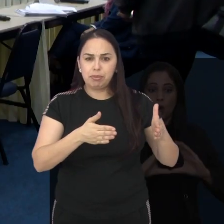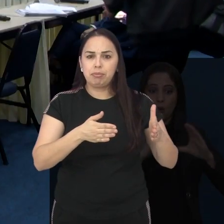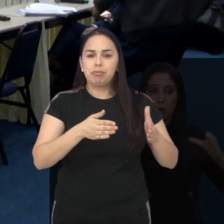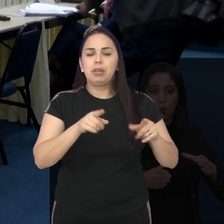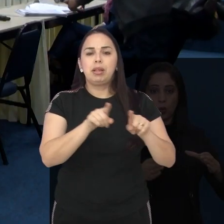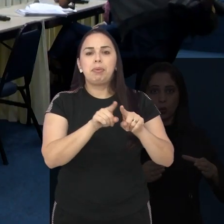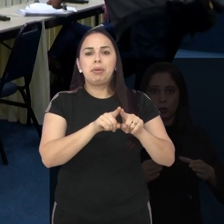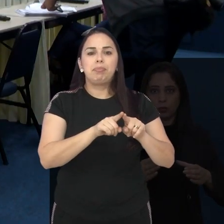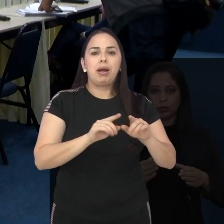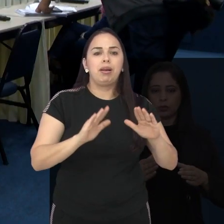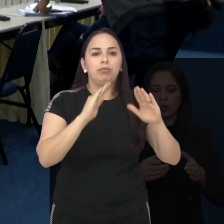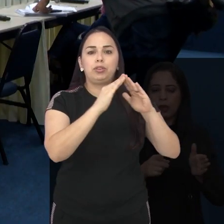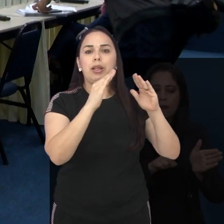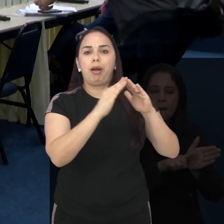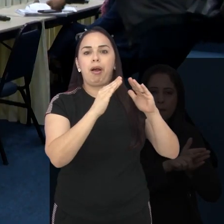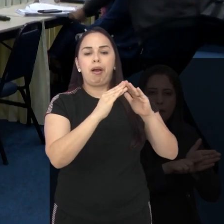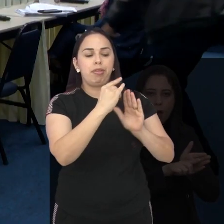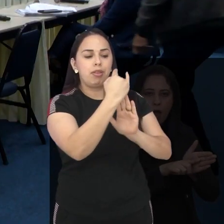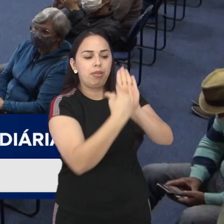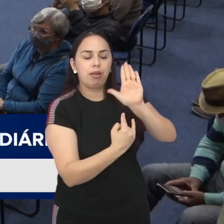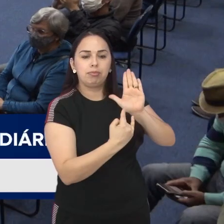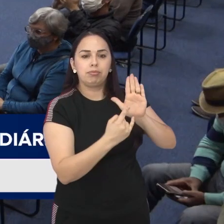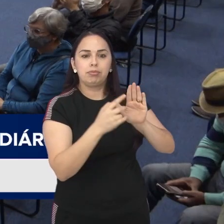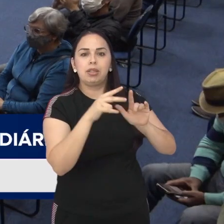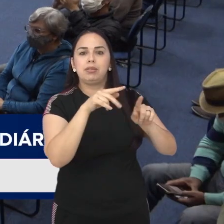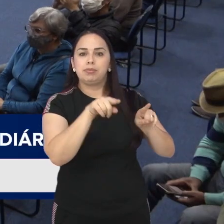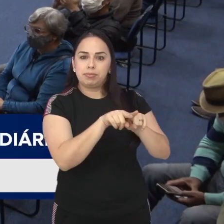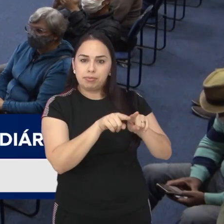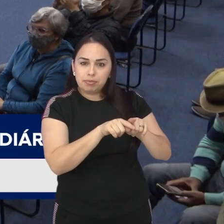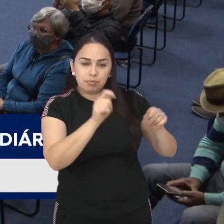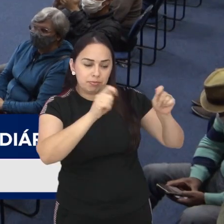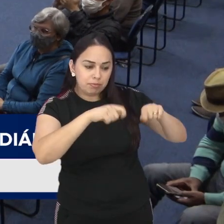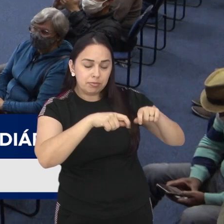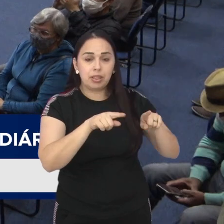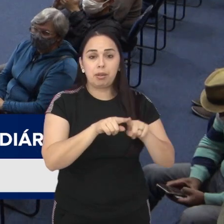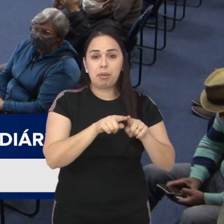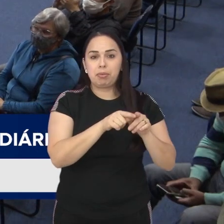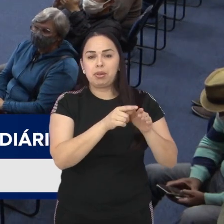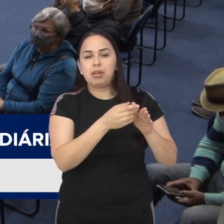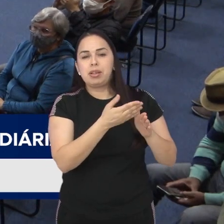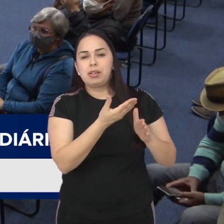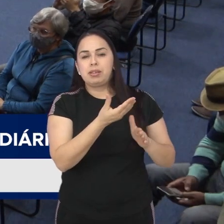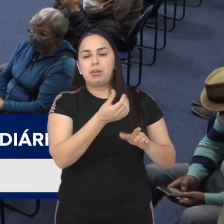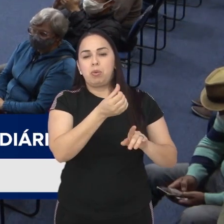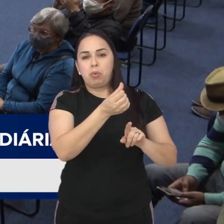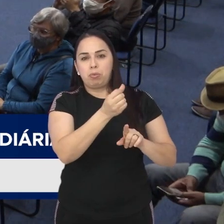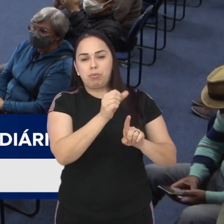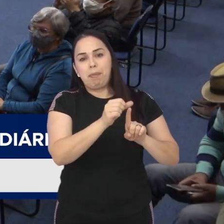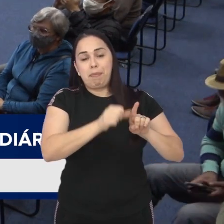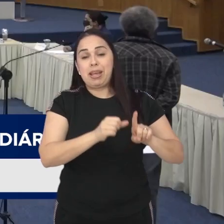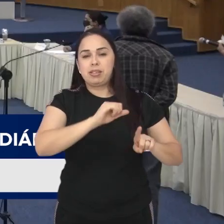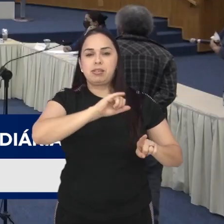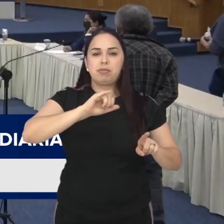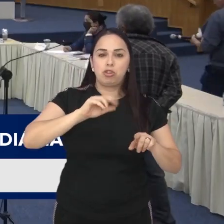para debater sobre regularização fundiária. Foi instituída em junho e, ao longo do segundo semestre de 2022,